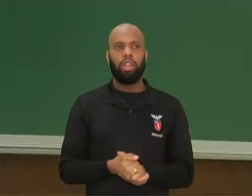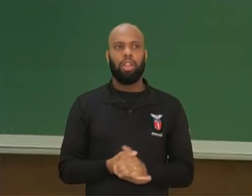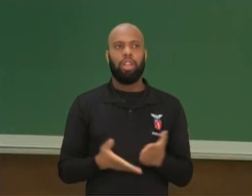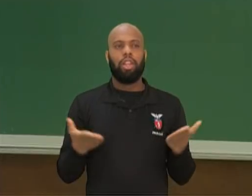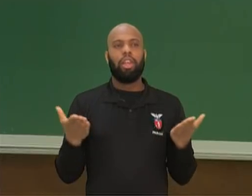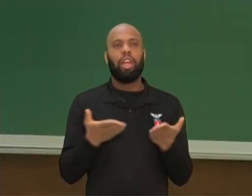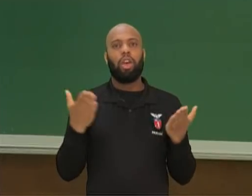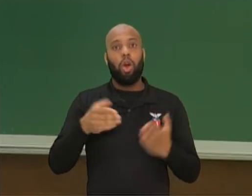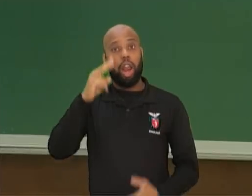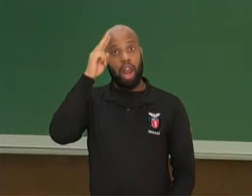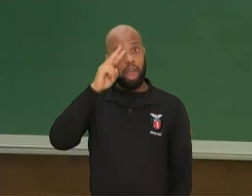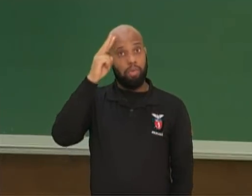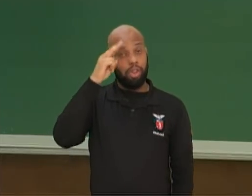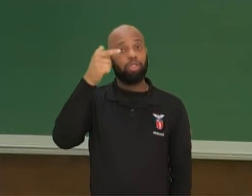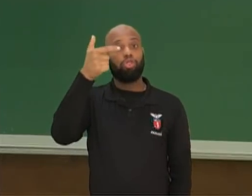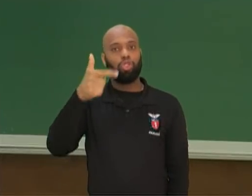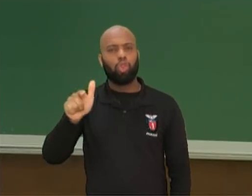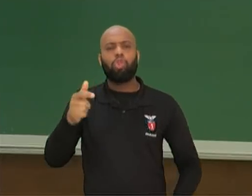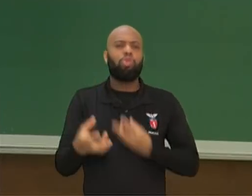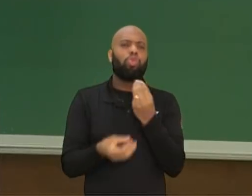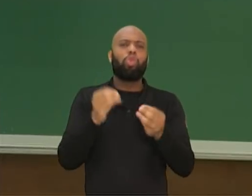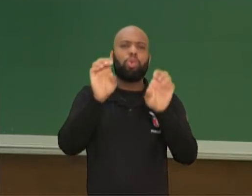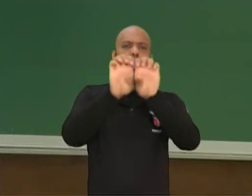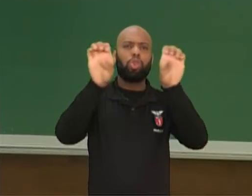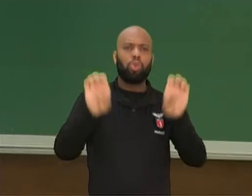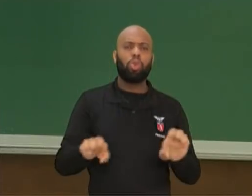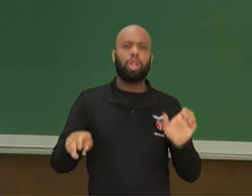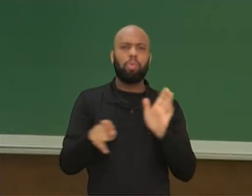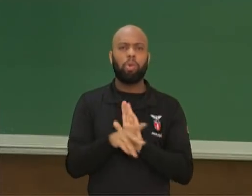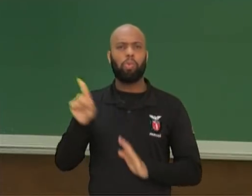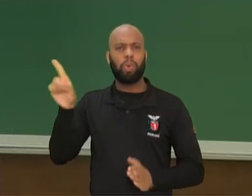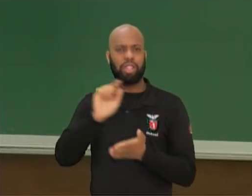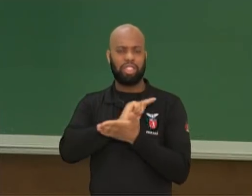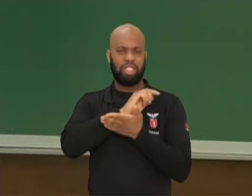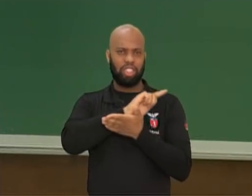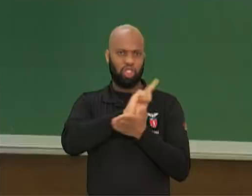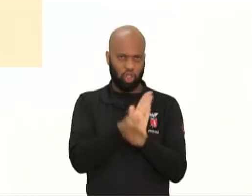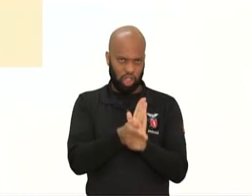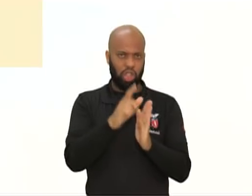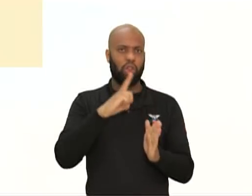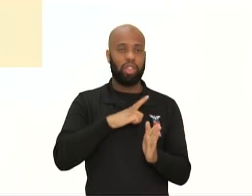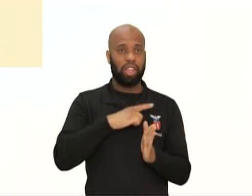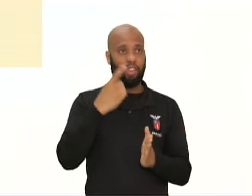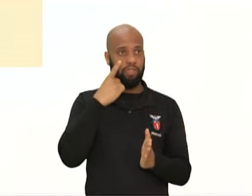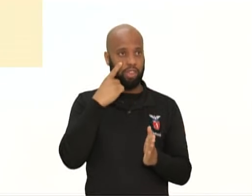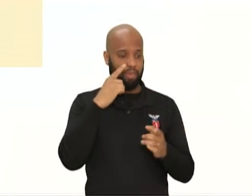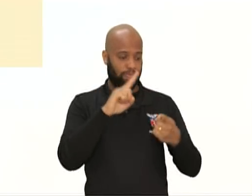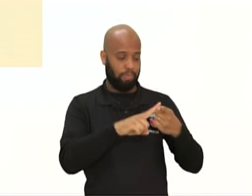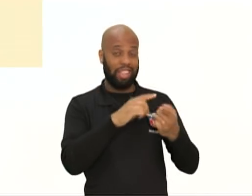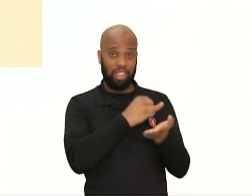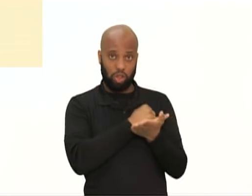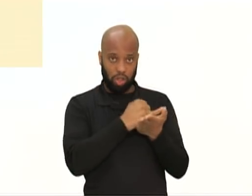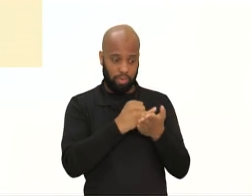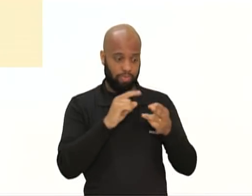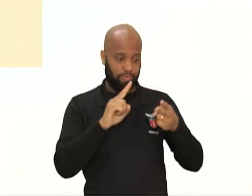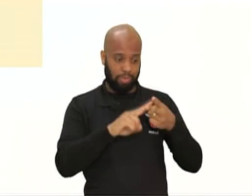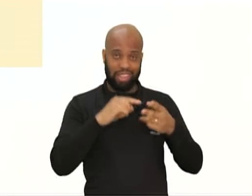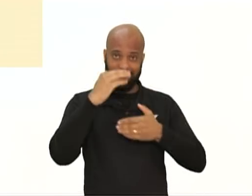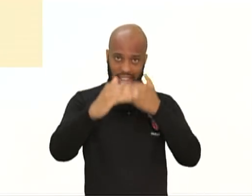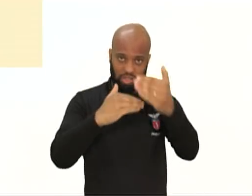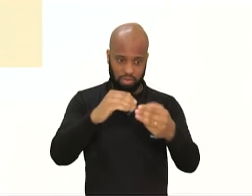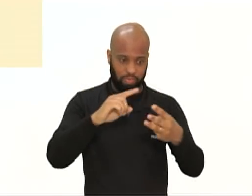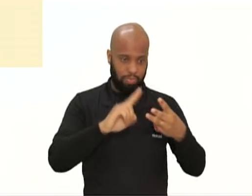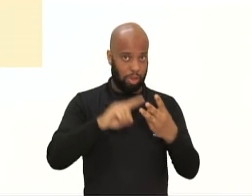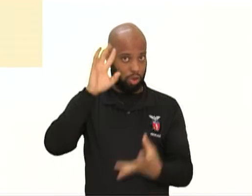Vamos lá, relembrando a estrutura do gênero. Estamos aqui diante da introdução, desenvolvimento e